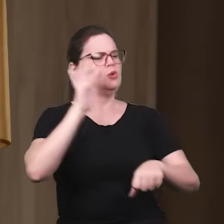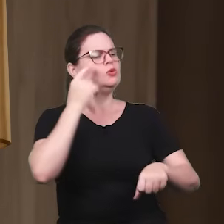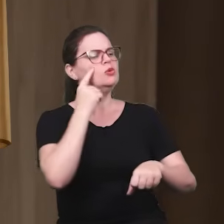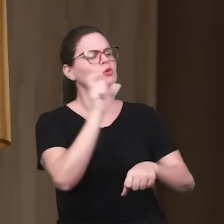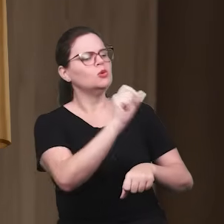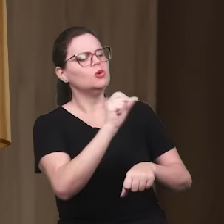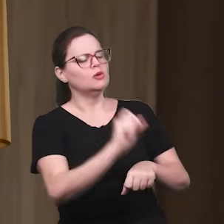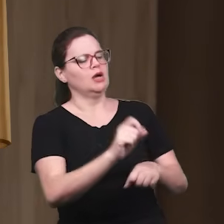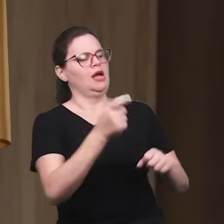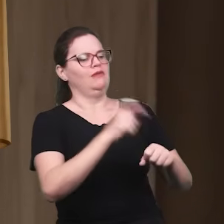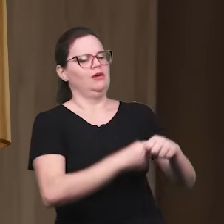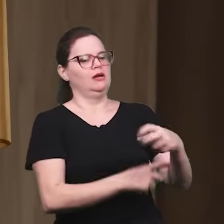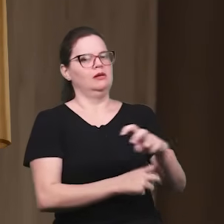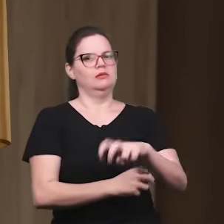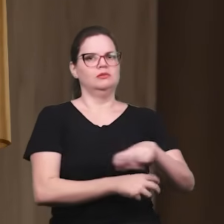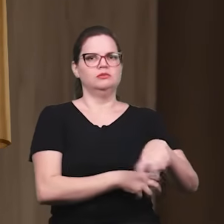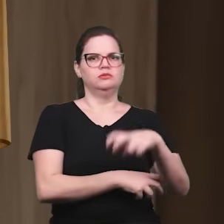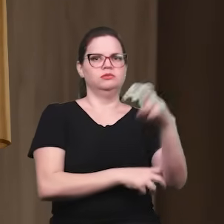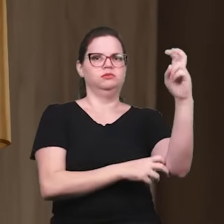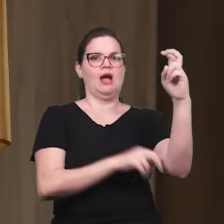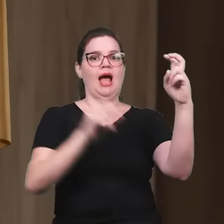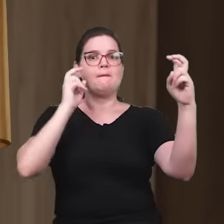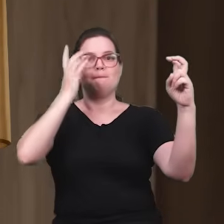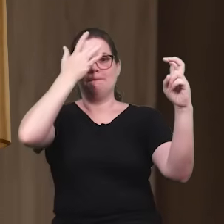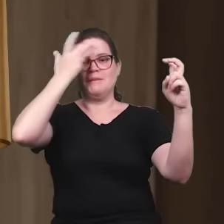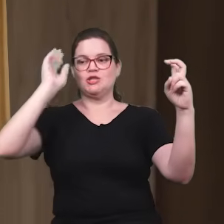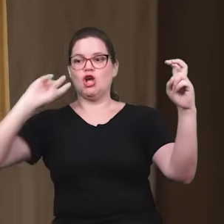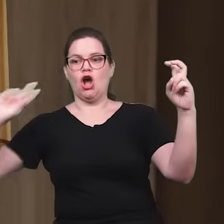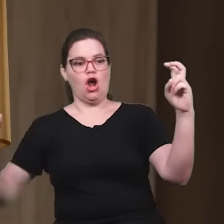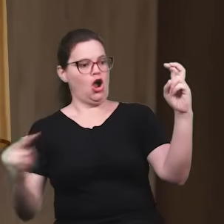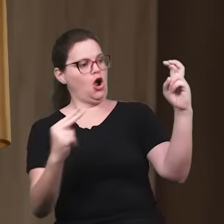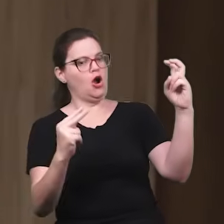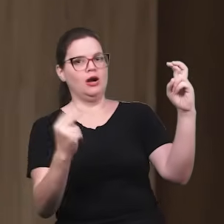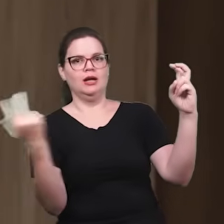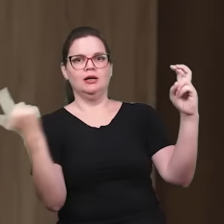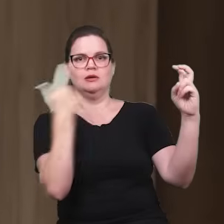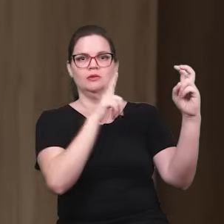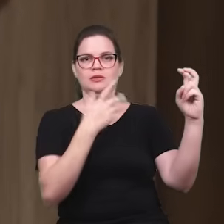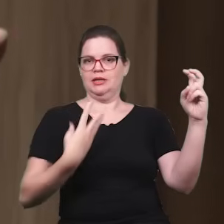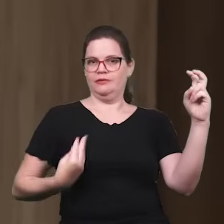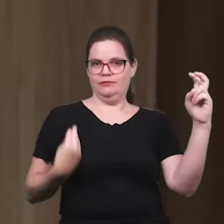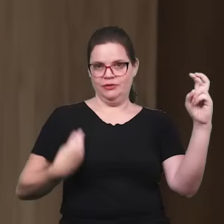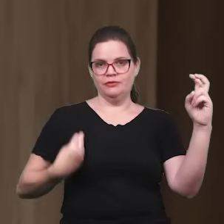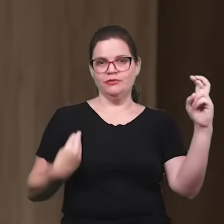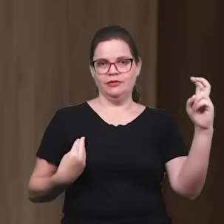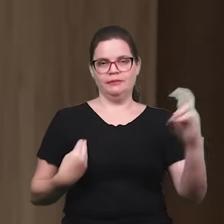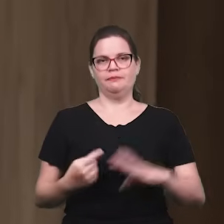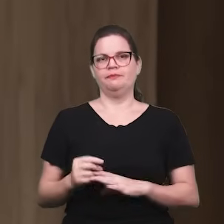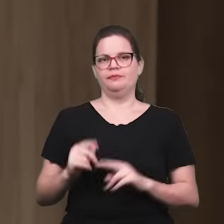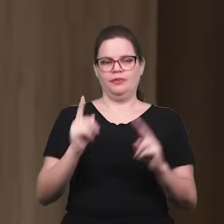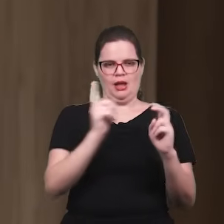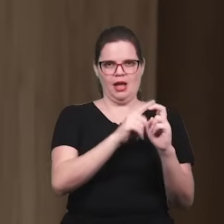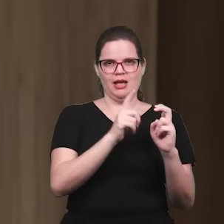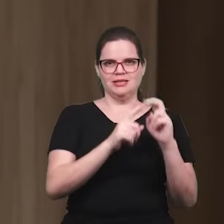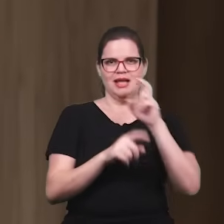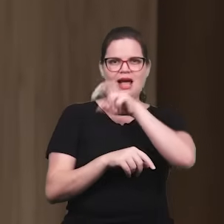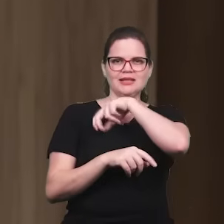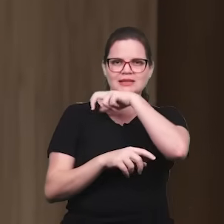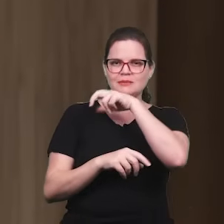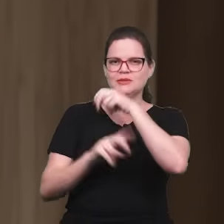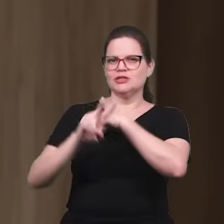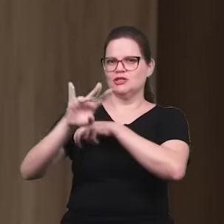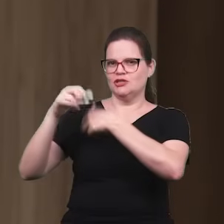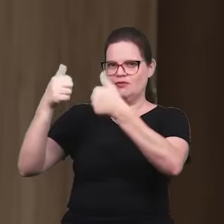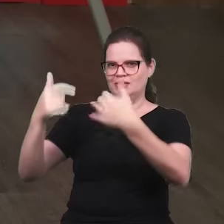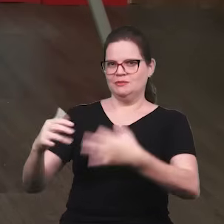né, encontrasse ali o livramento. Nós vamos talvez falar um pouco mais sobre esse assunto.